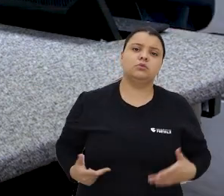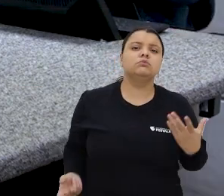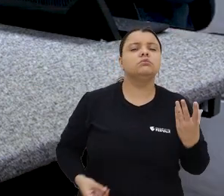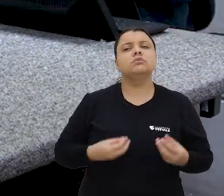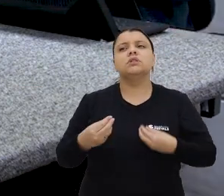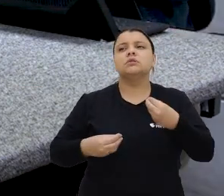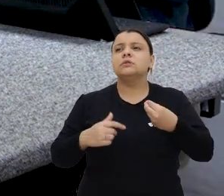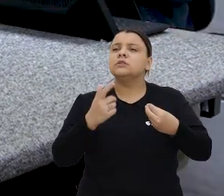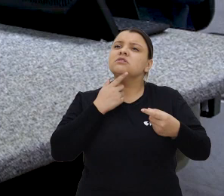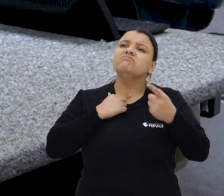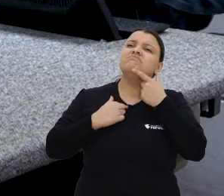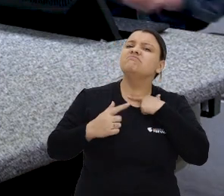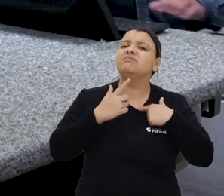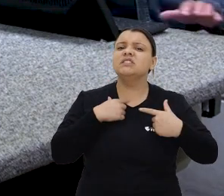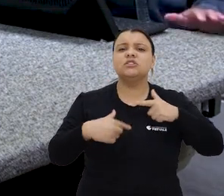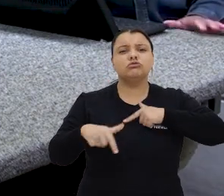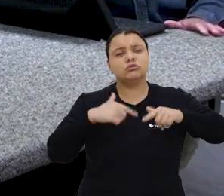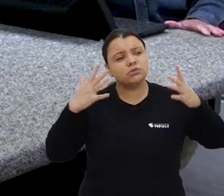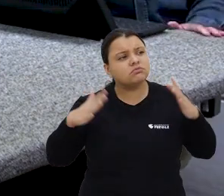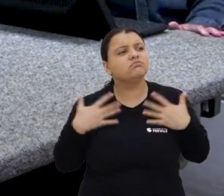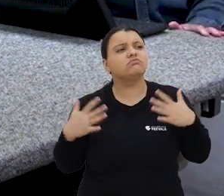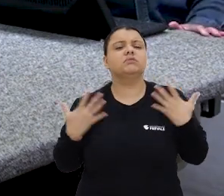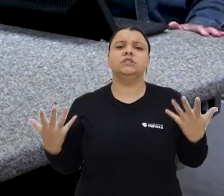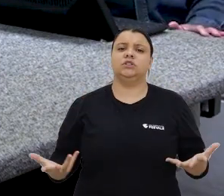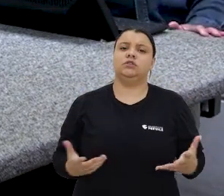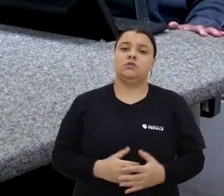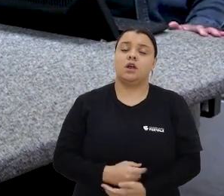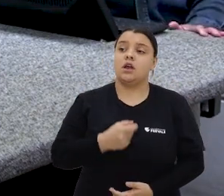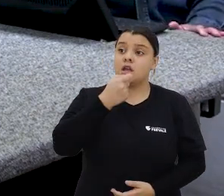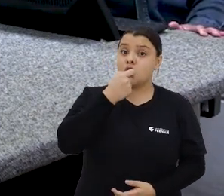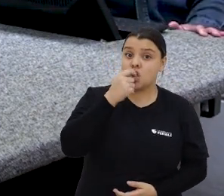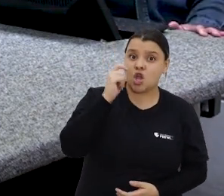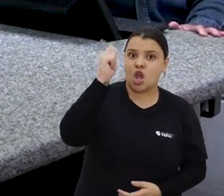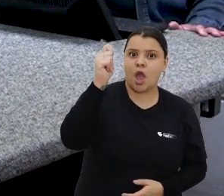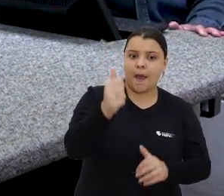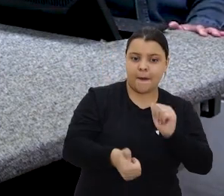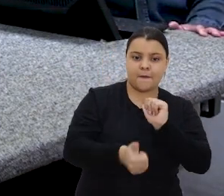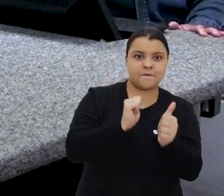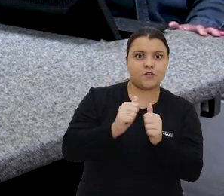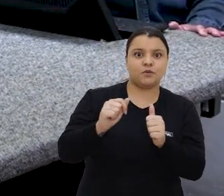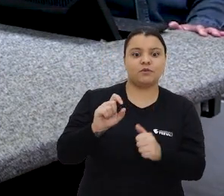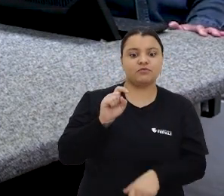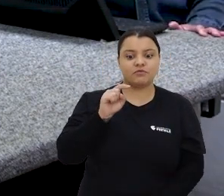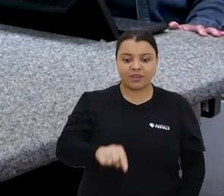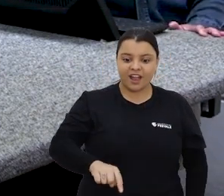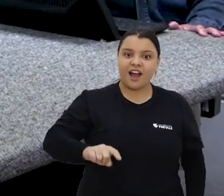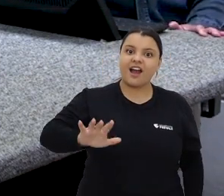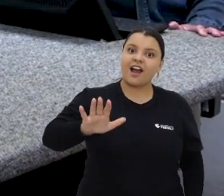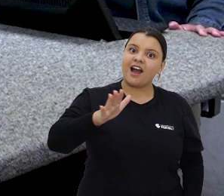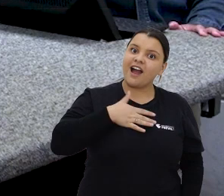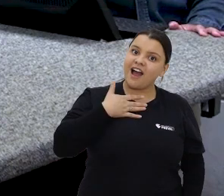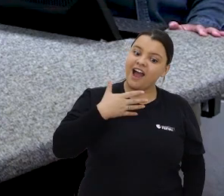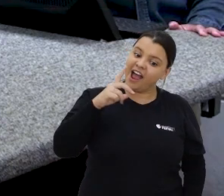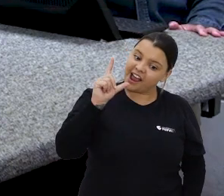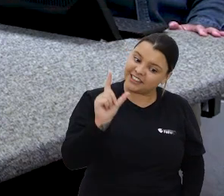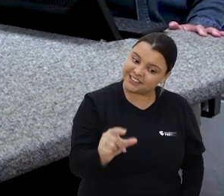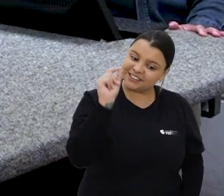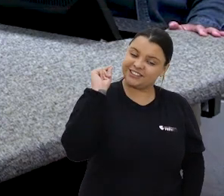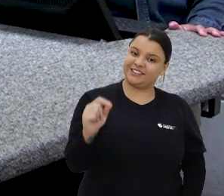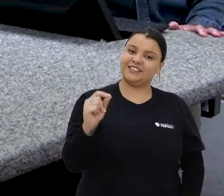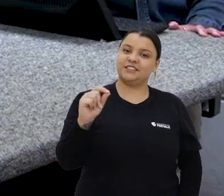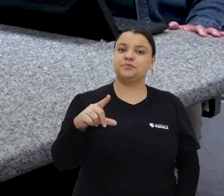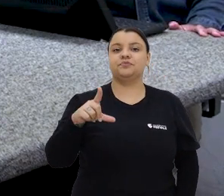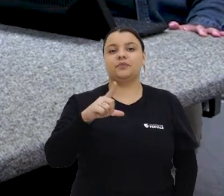que me motive. Né? E a arbitragem de futebol foi aquilo que eu me interessei naquele momento. Eu tinha alguns